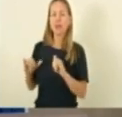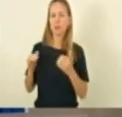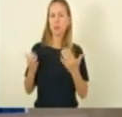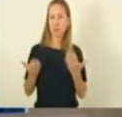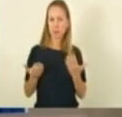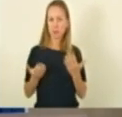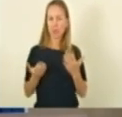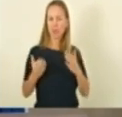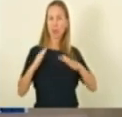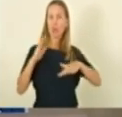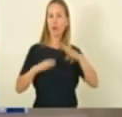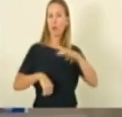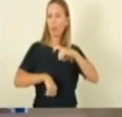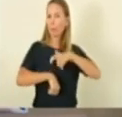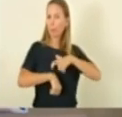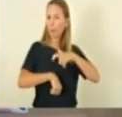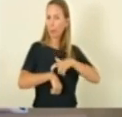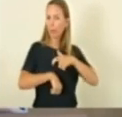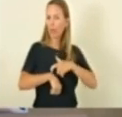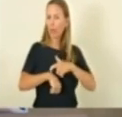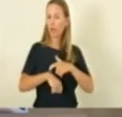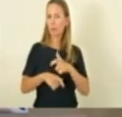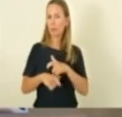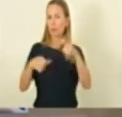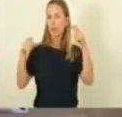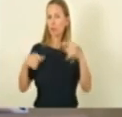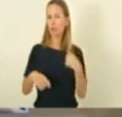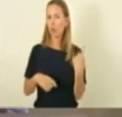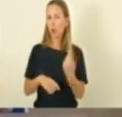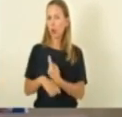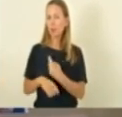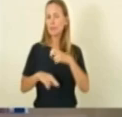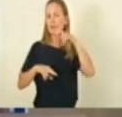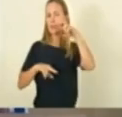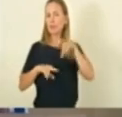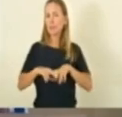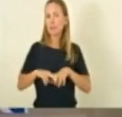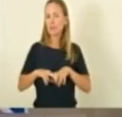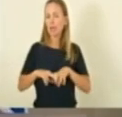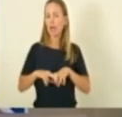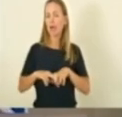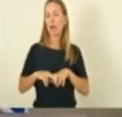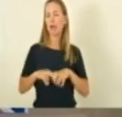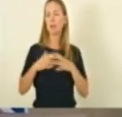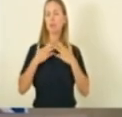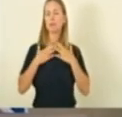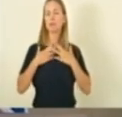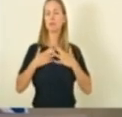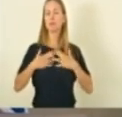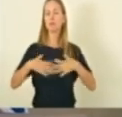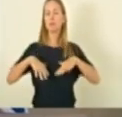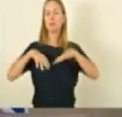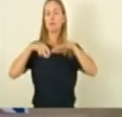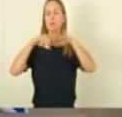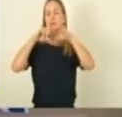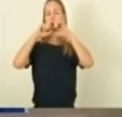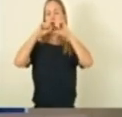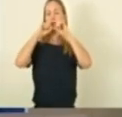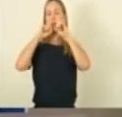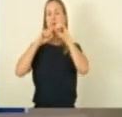Talvez esteja na hora da maior parte de nós sentar um pouquinho, respirar fundo, olhar do